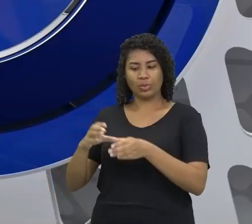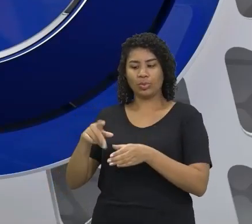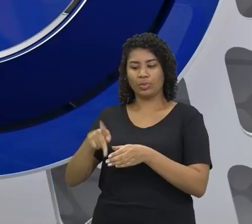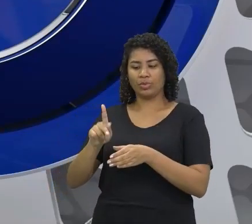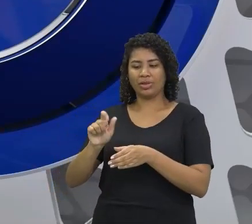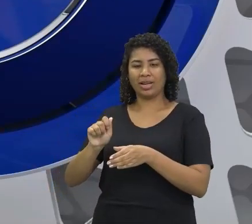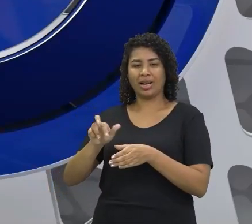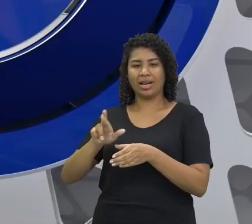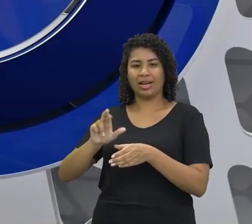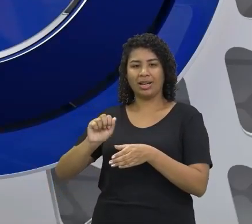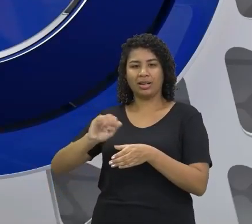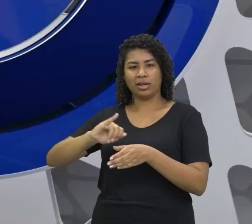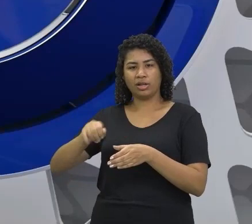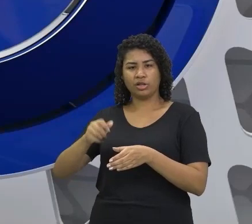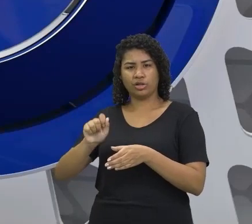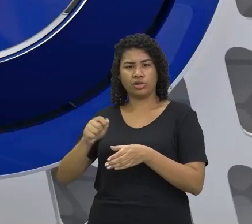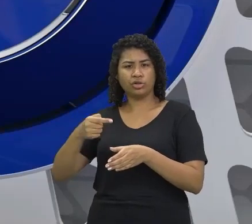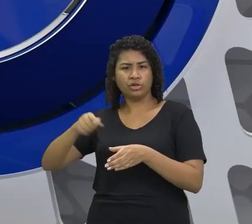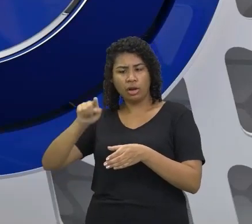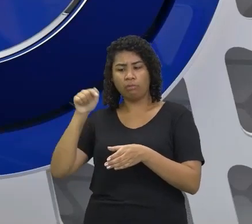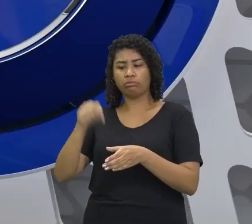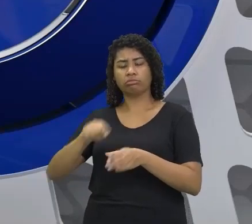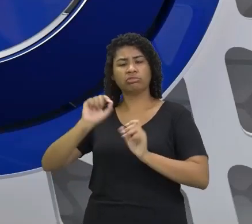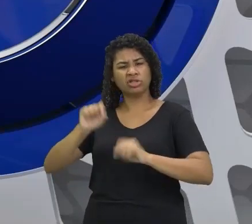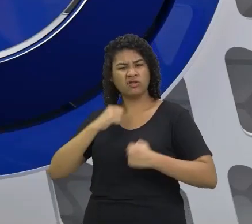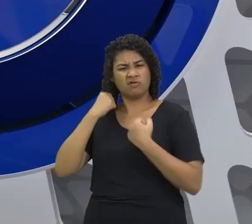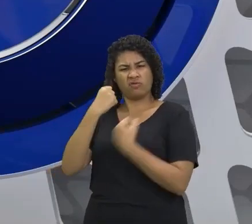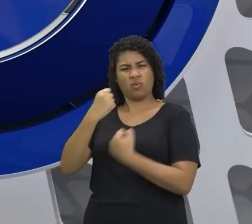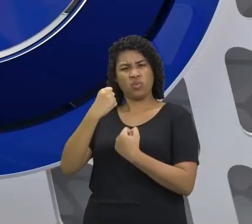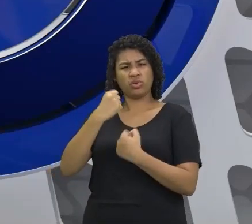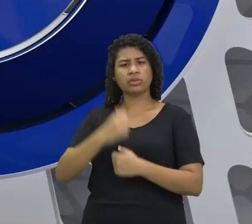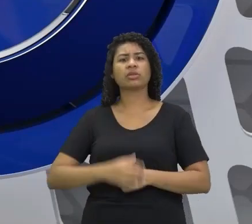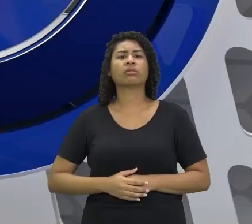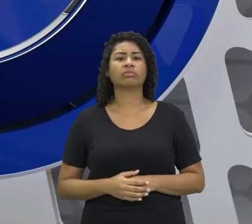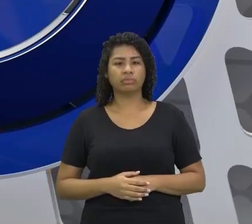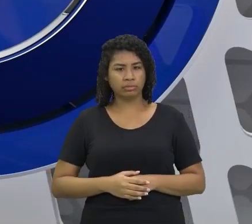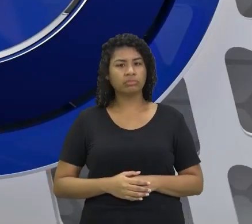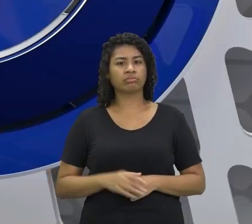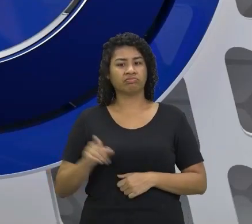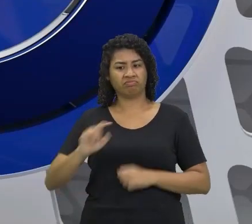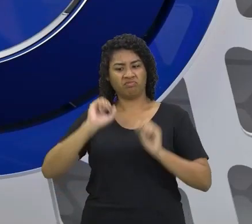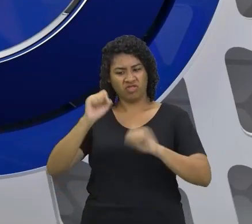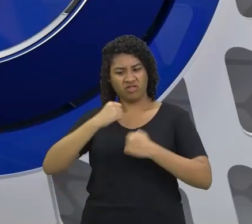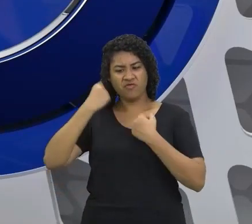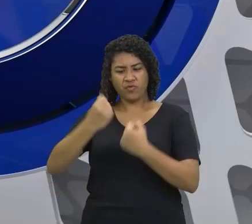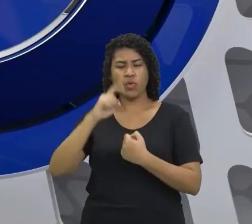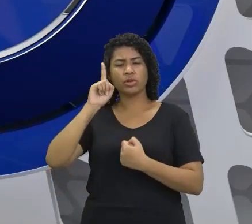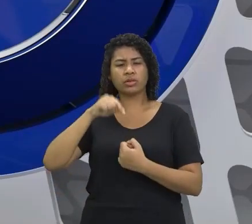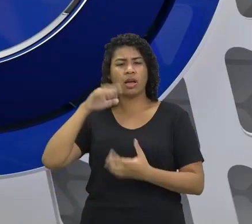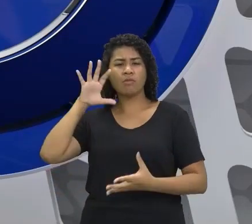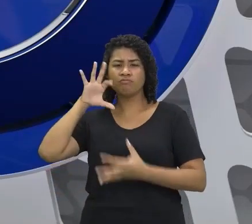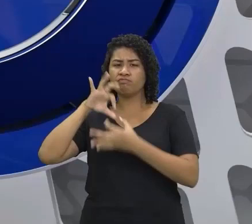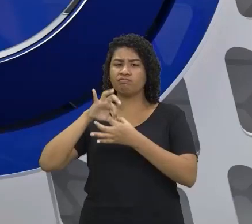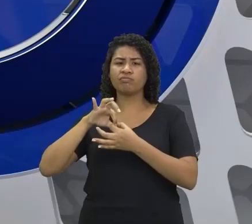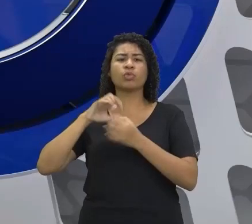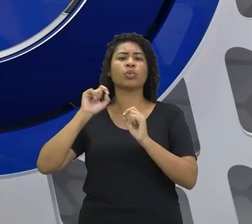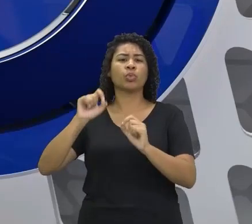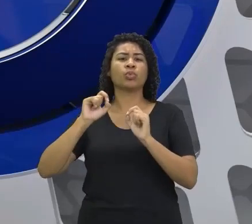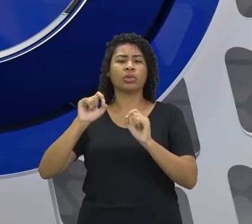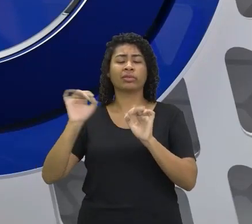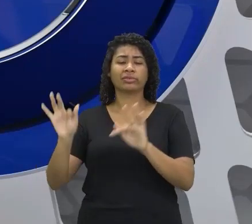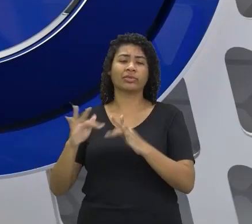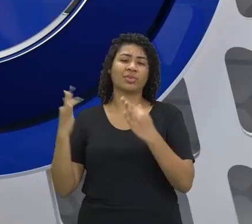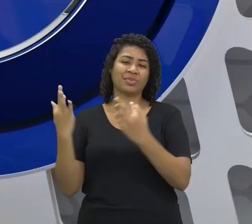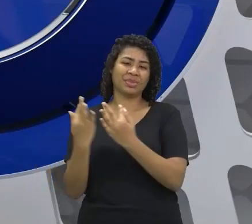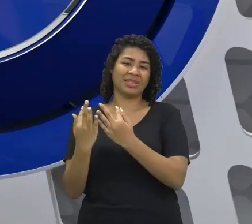essa dimensão do quê? Da resistência. A resistência que está em conexão também, que é celebrada com toda a